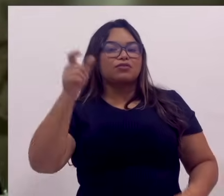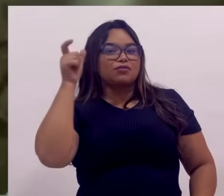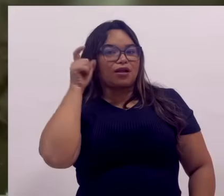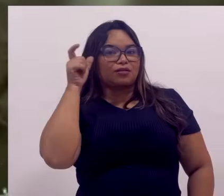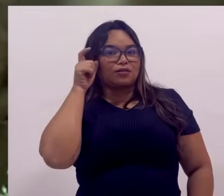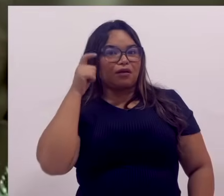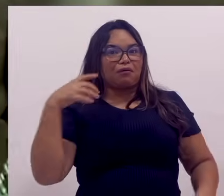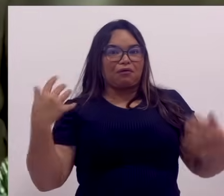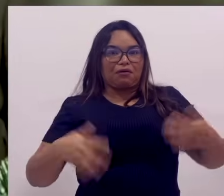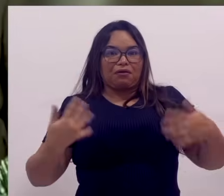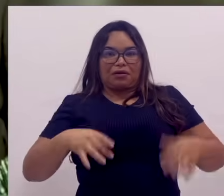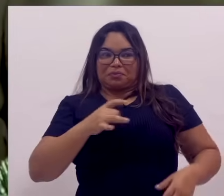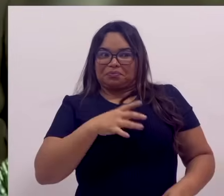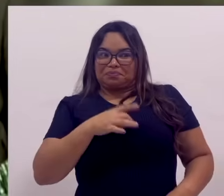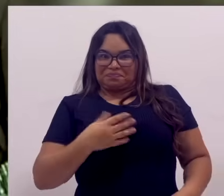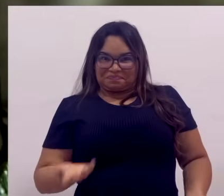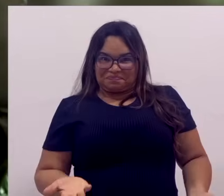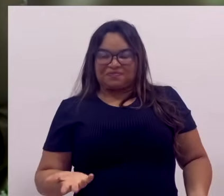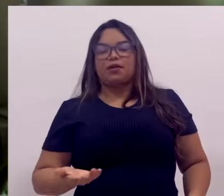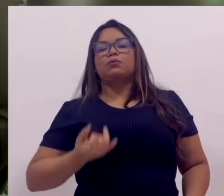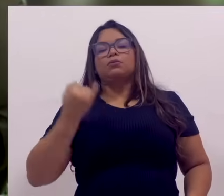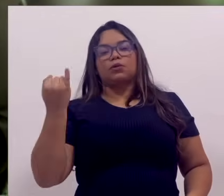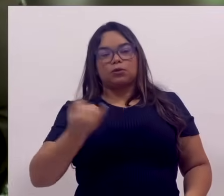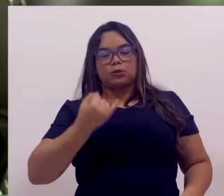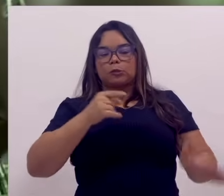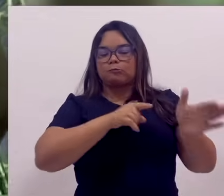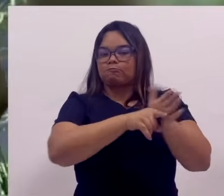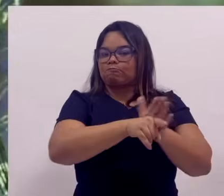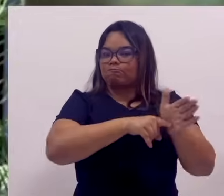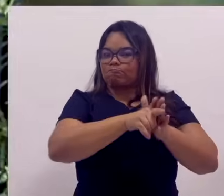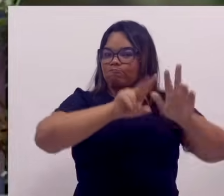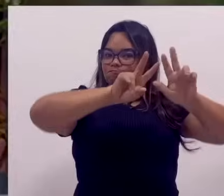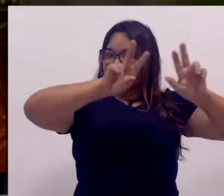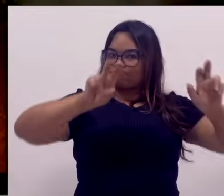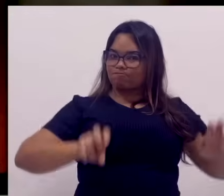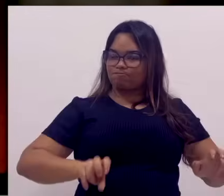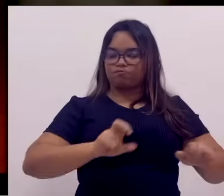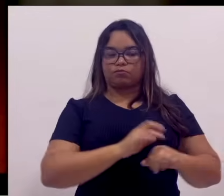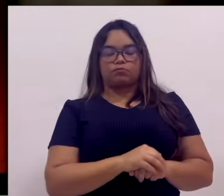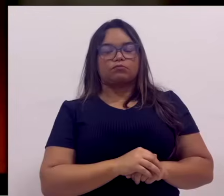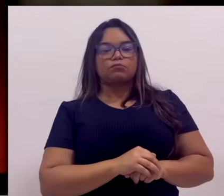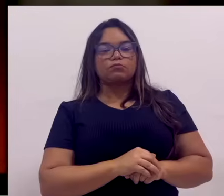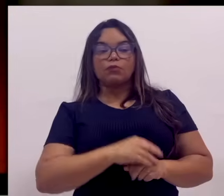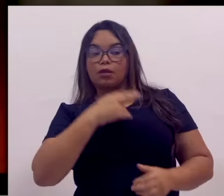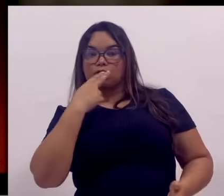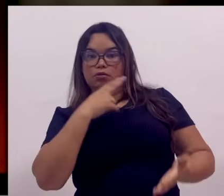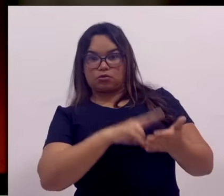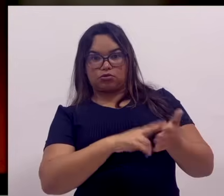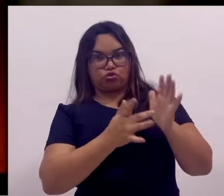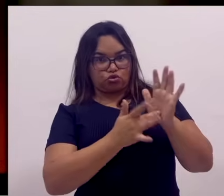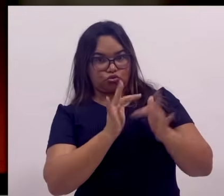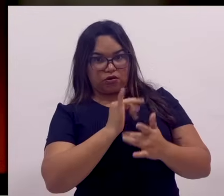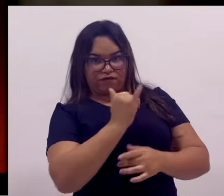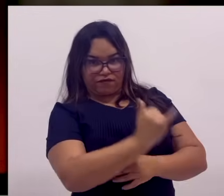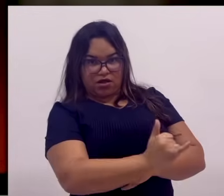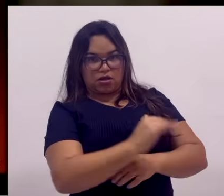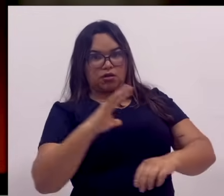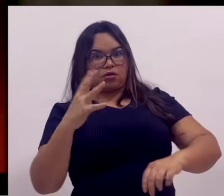medo. Vamos ter que examinar esse assunto. Outra carga não vos porei.